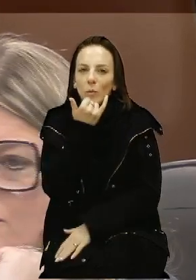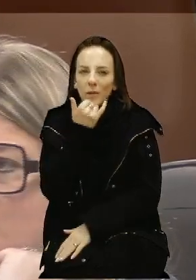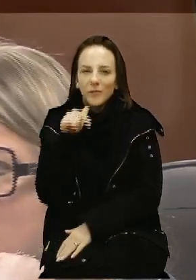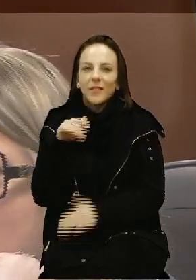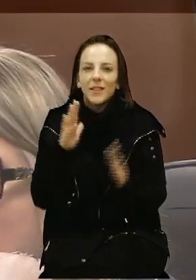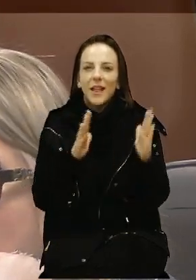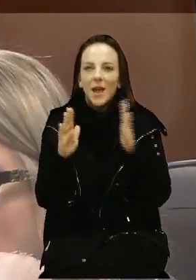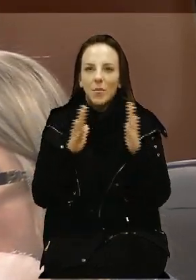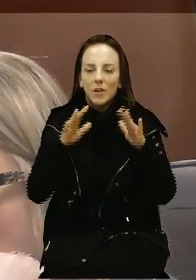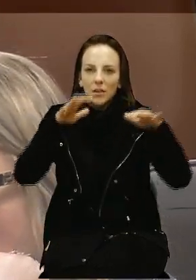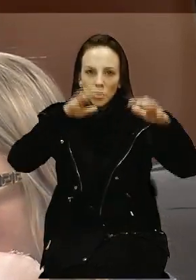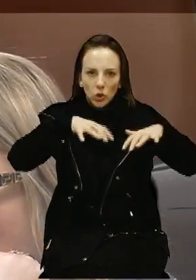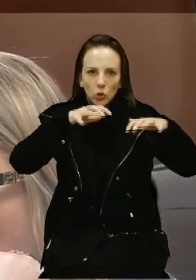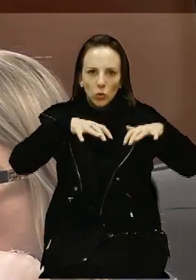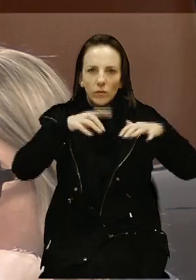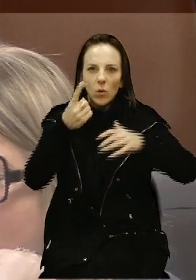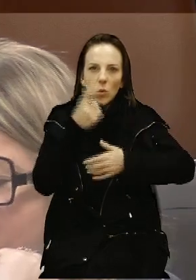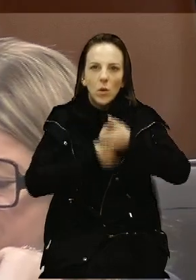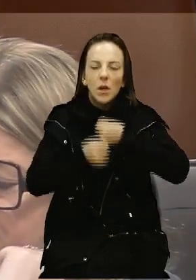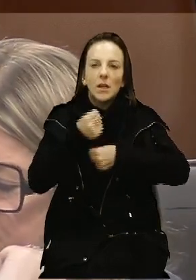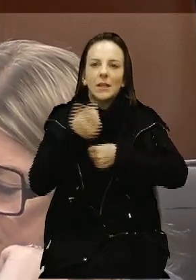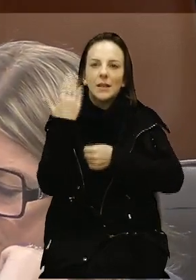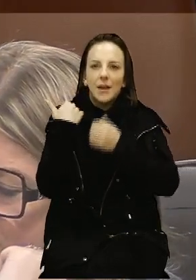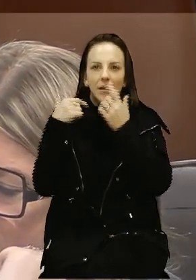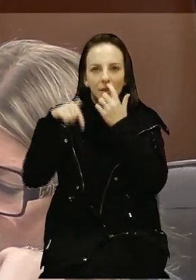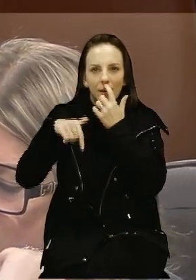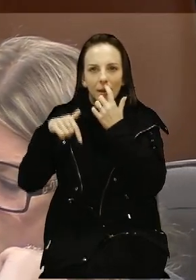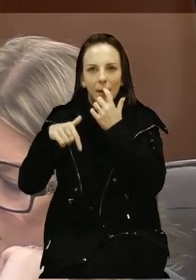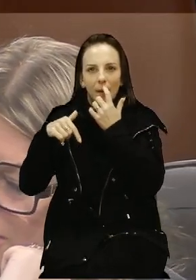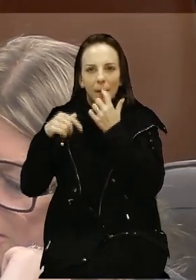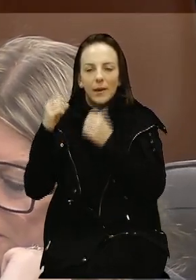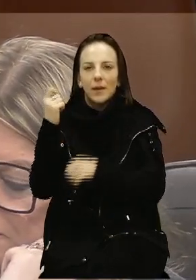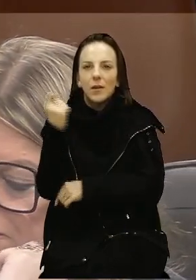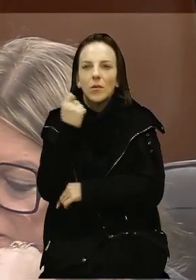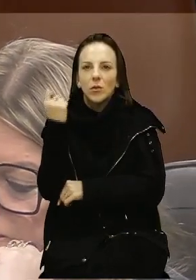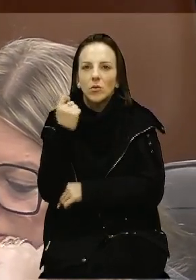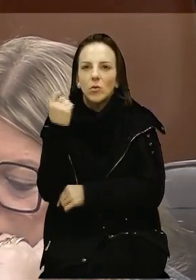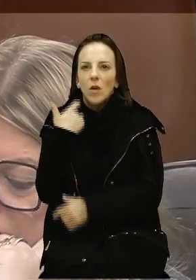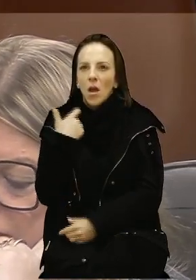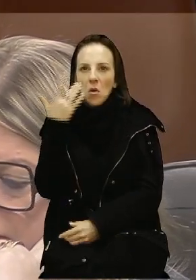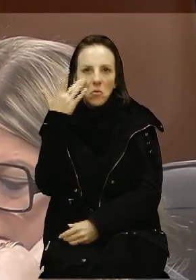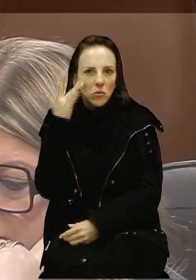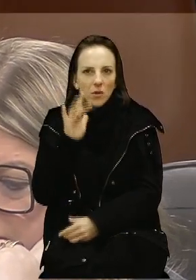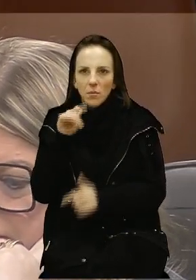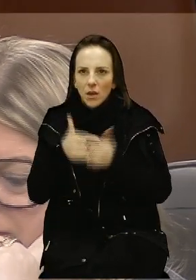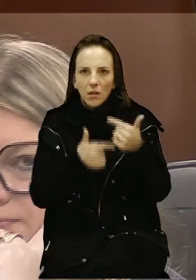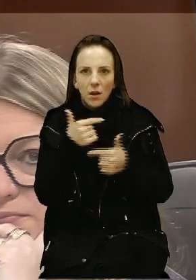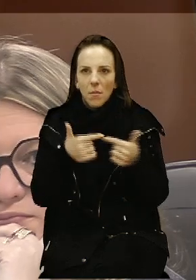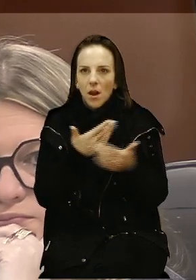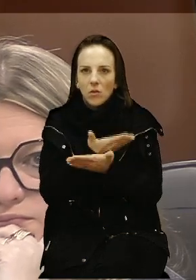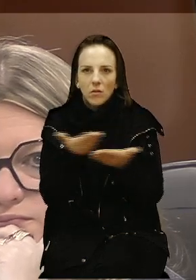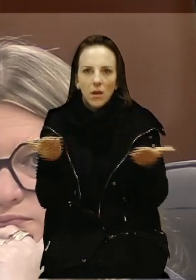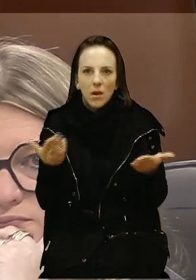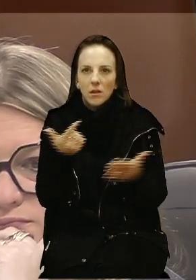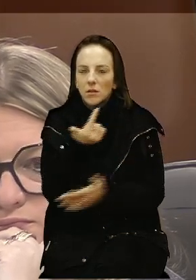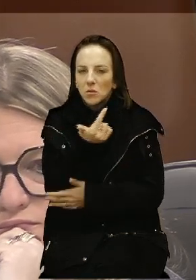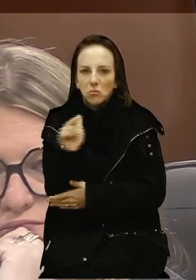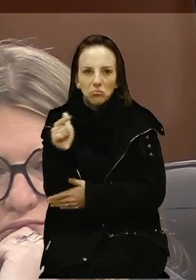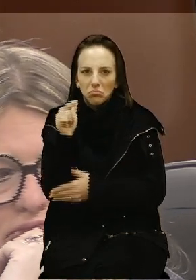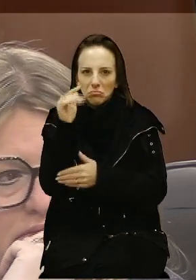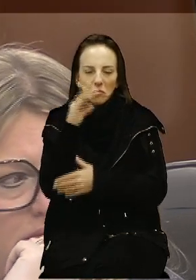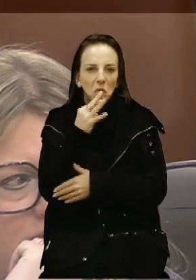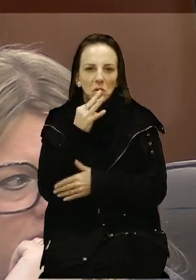da catástrofe, que há um ano atrás, aqui no nosso estado do Rio Grande do Sul. Eu não sabia do trabalho deles, né, não tinha conhecimento,